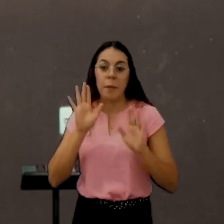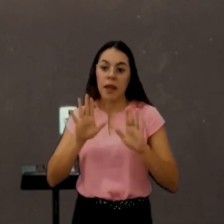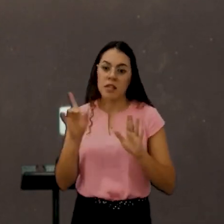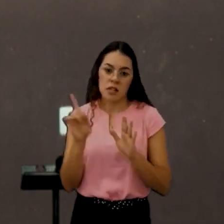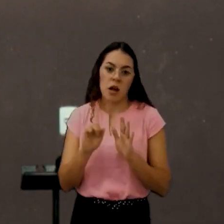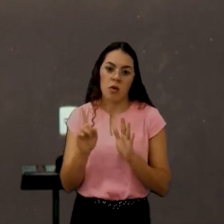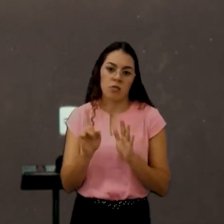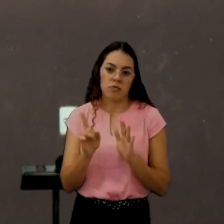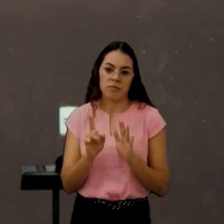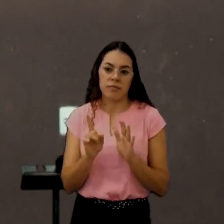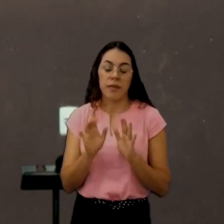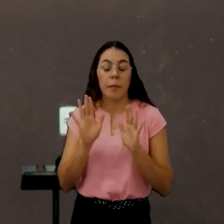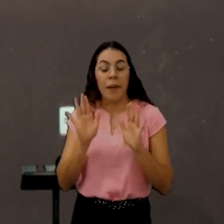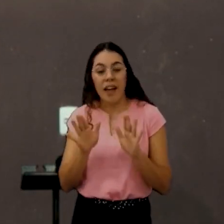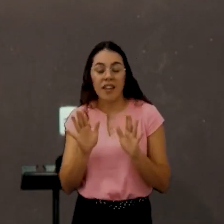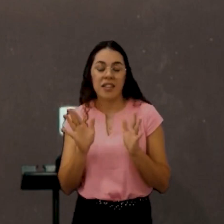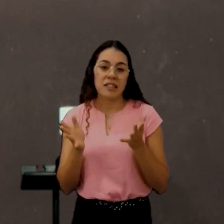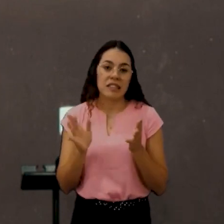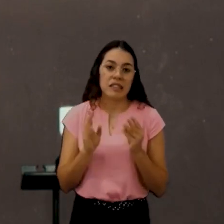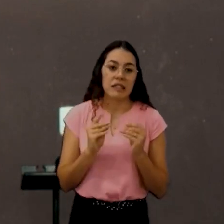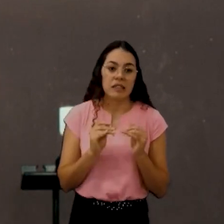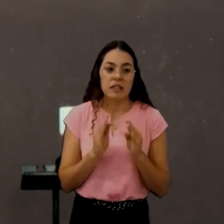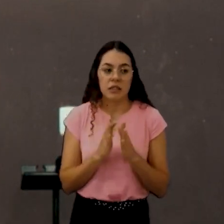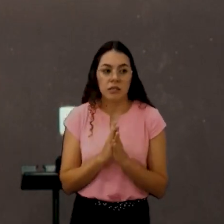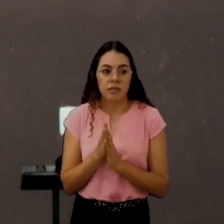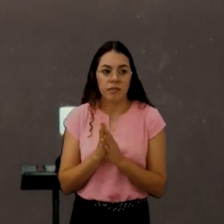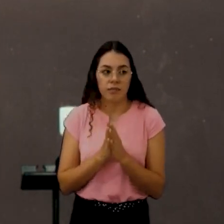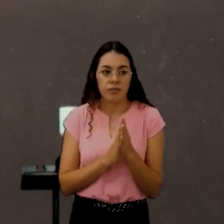somos. Mas o fato, irmãos, é que